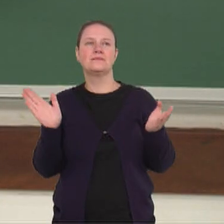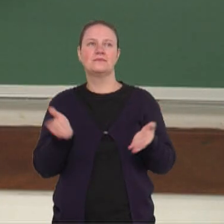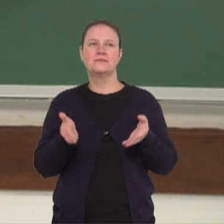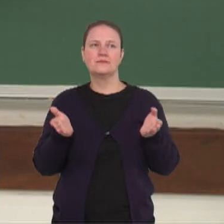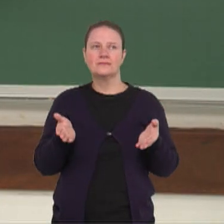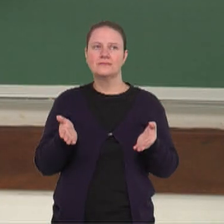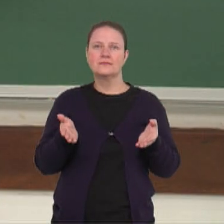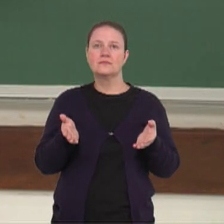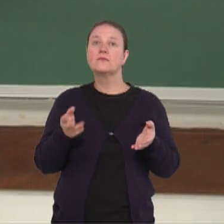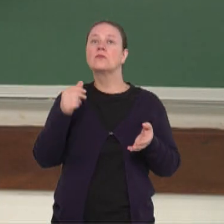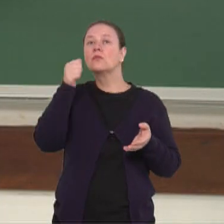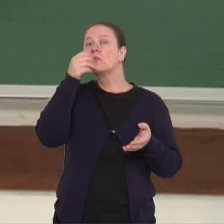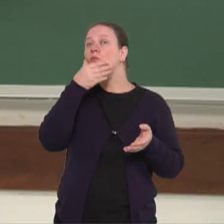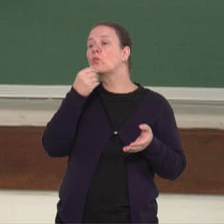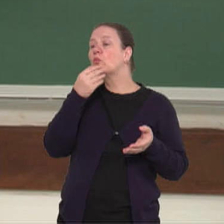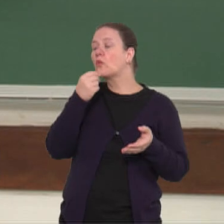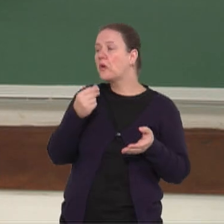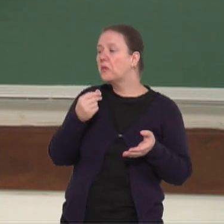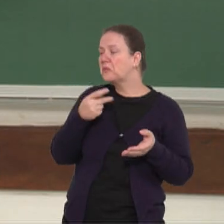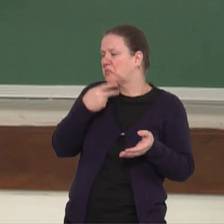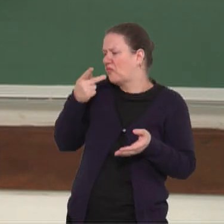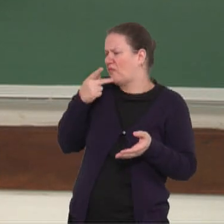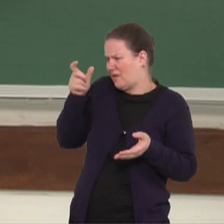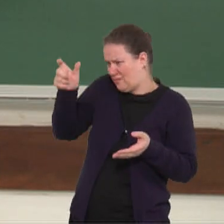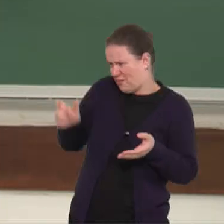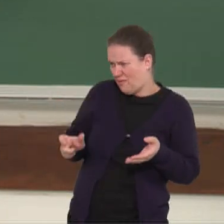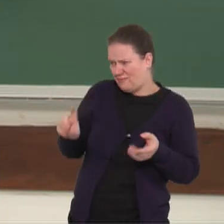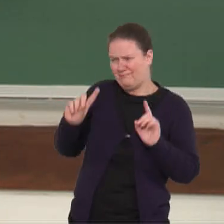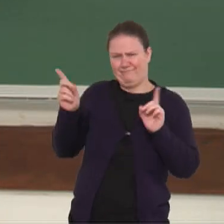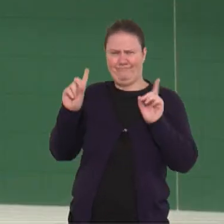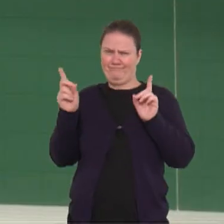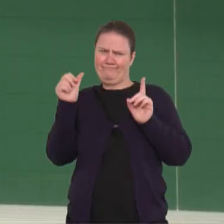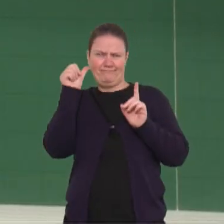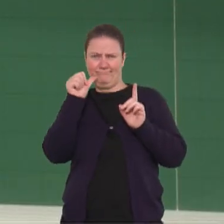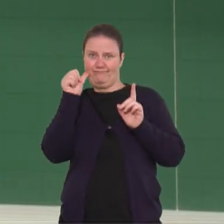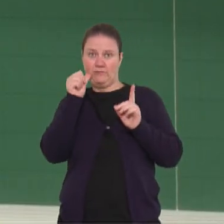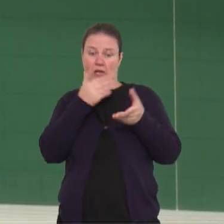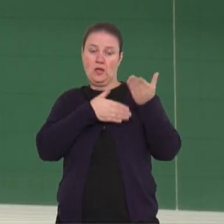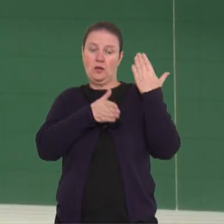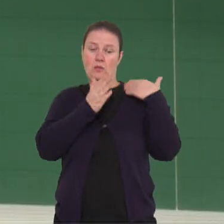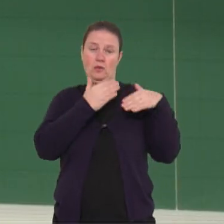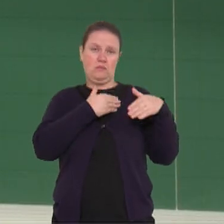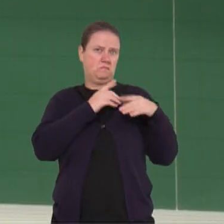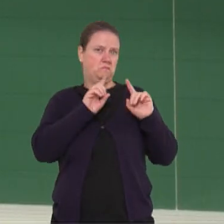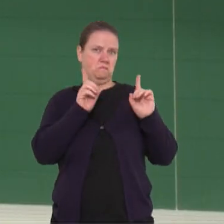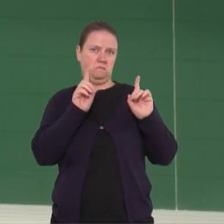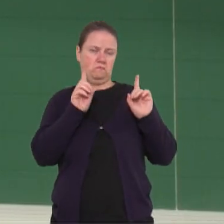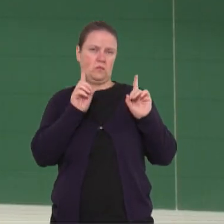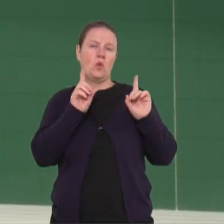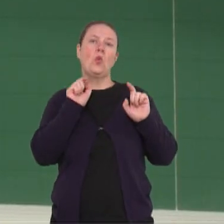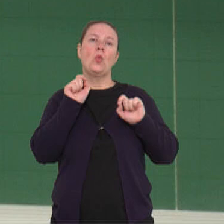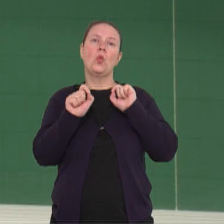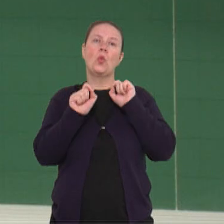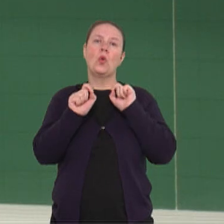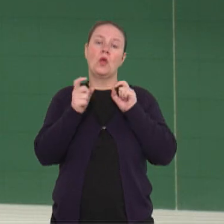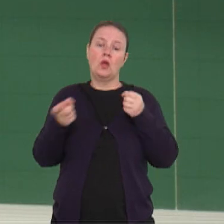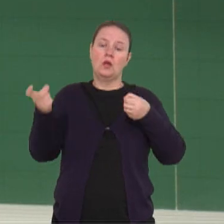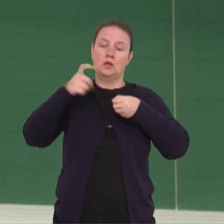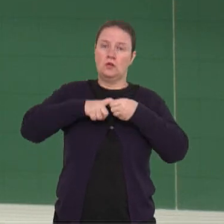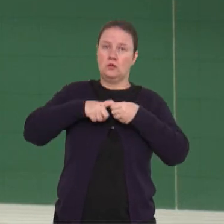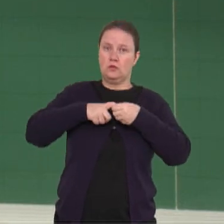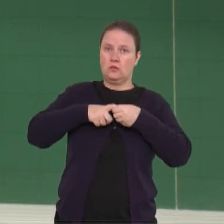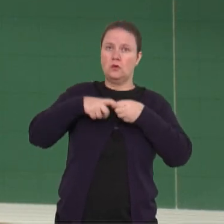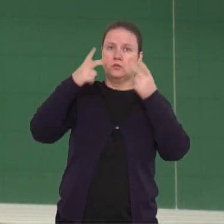to her. Ele não falou com ela. Passado de speak, spoke. Só que ele volta para a forma normal quando eu coloco o verbo auxiliar.